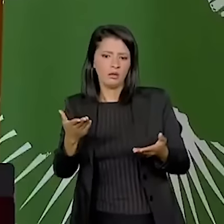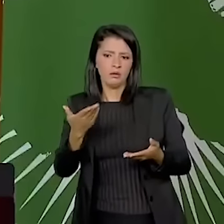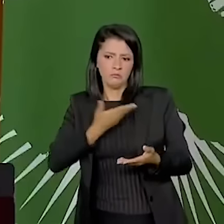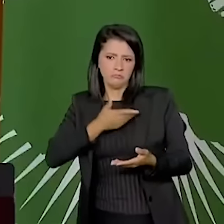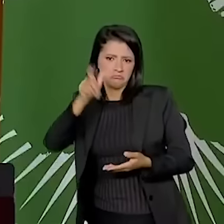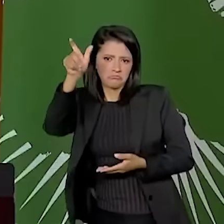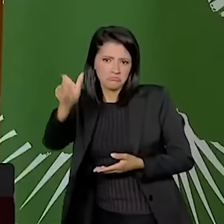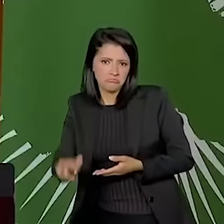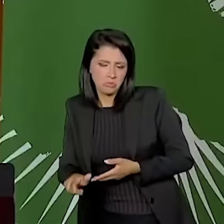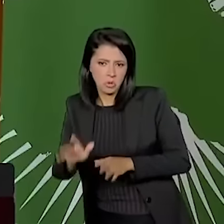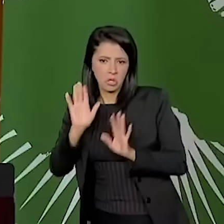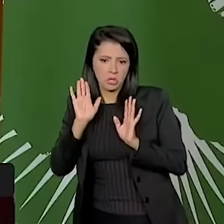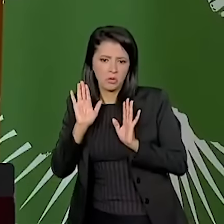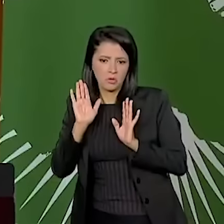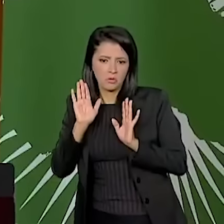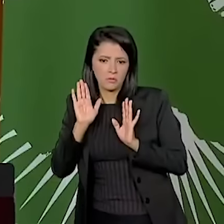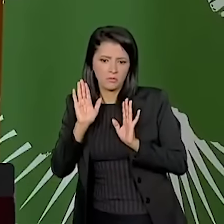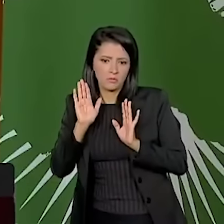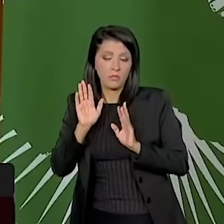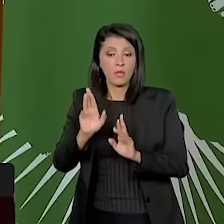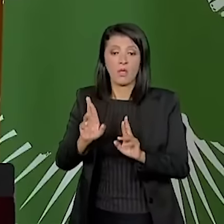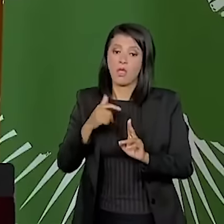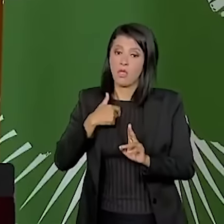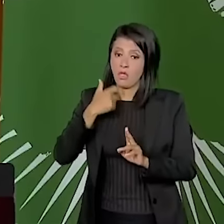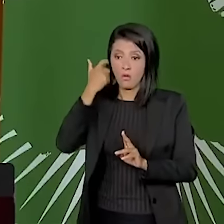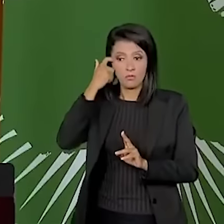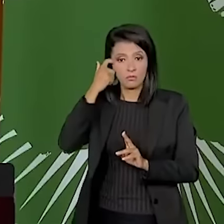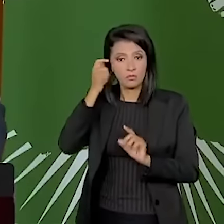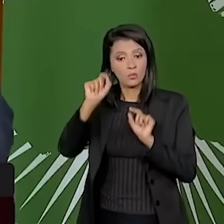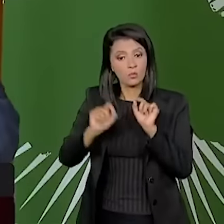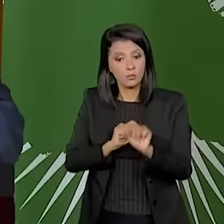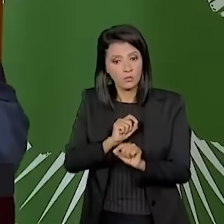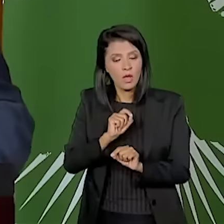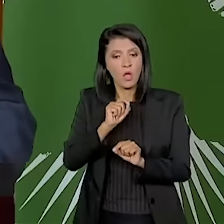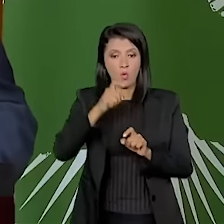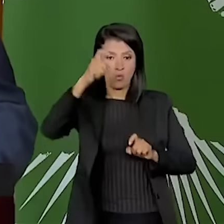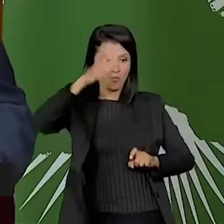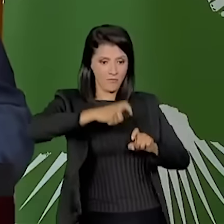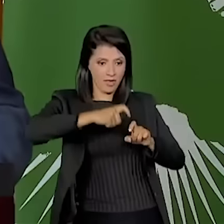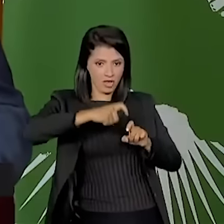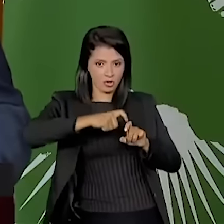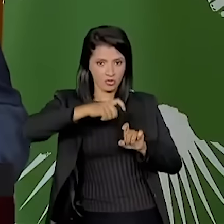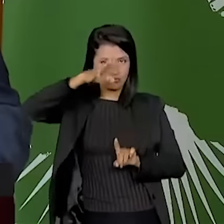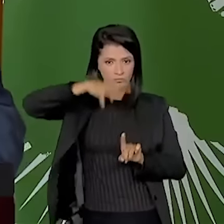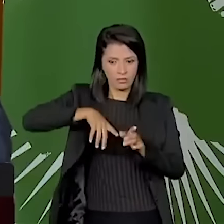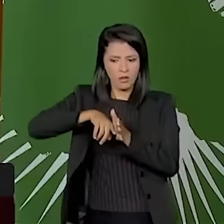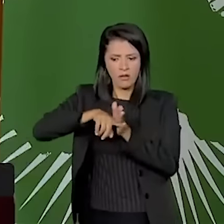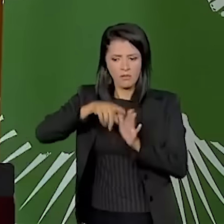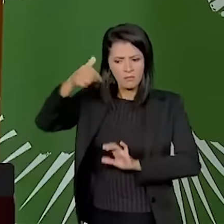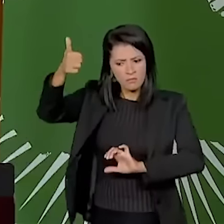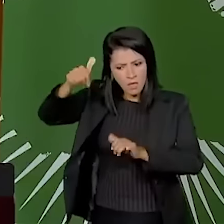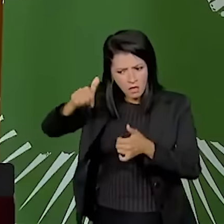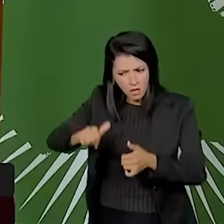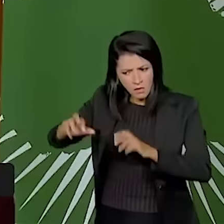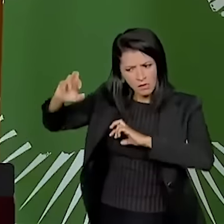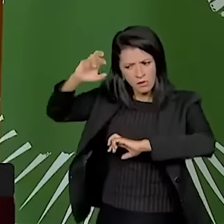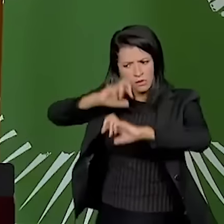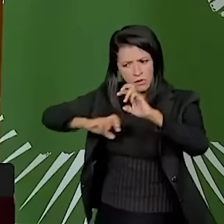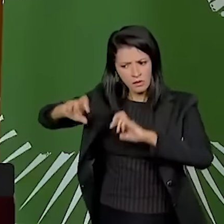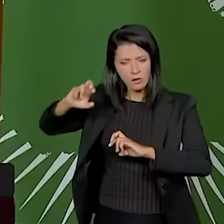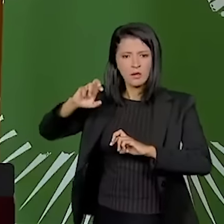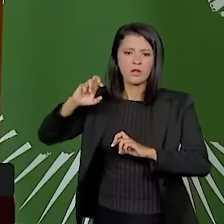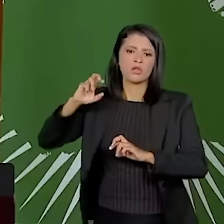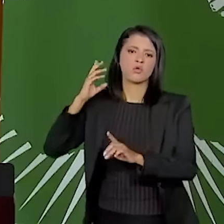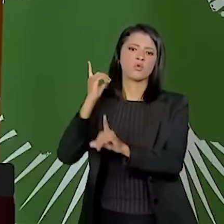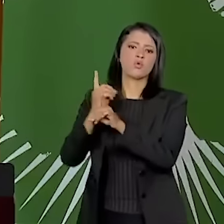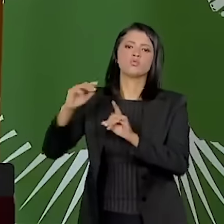mote. Eu espero, sabe, que o legista que vai fazer, sabe, o exame diga do que o